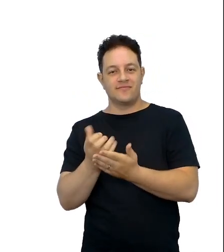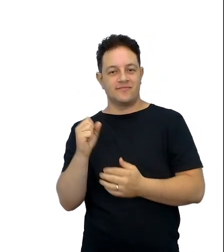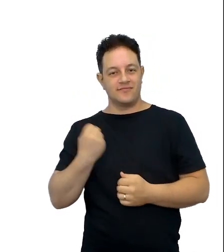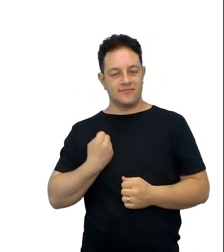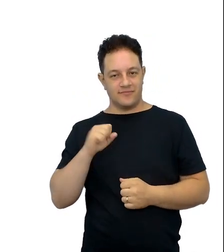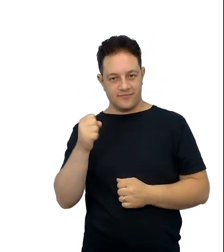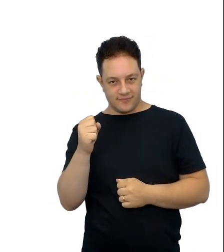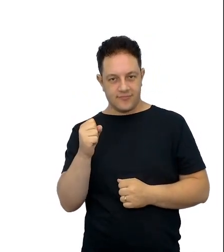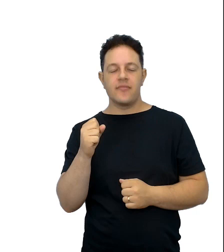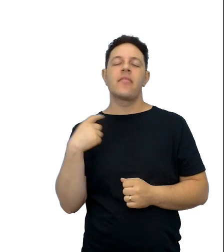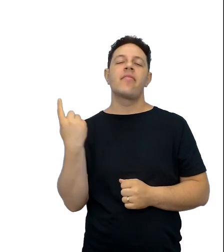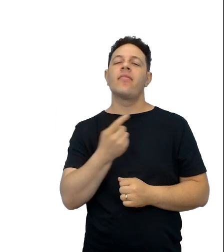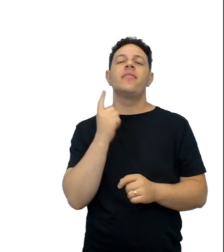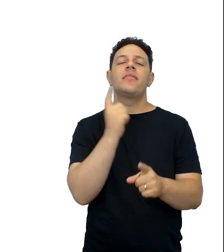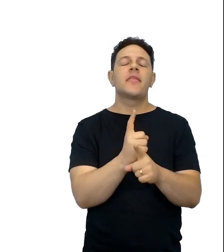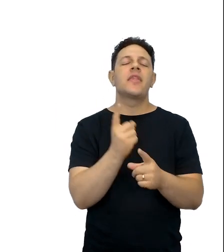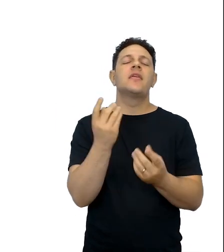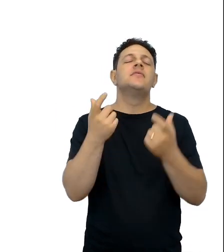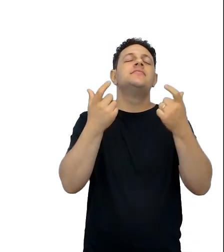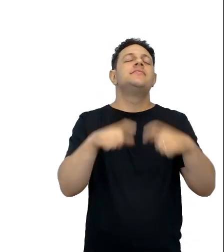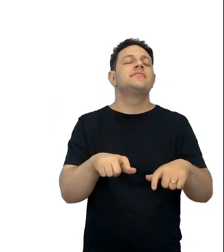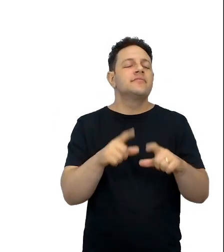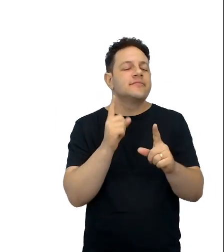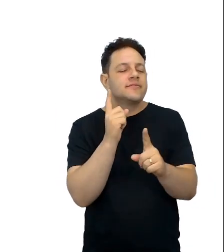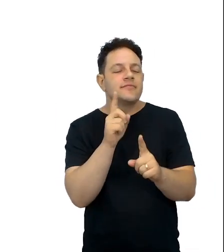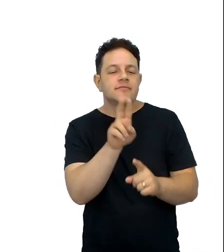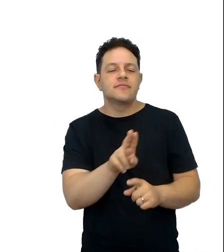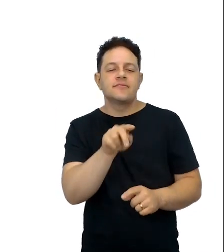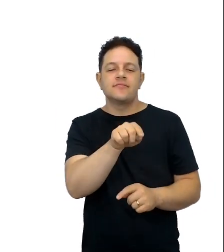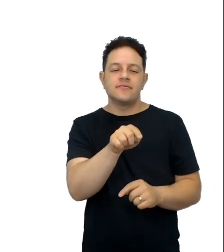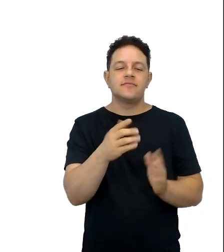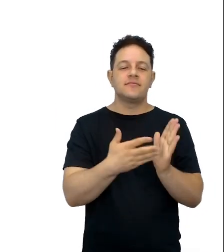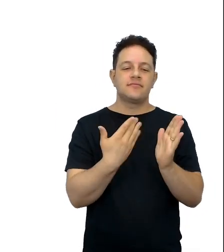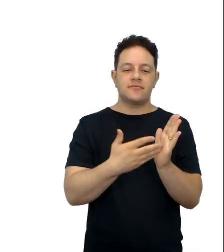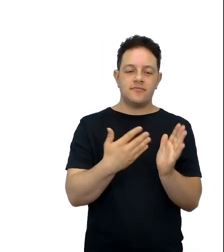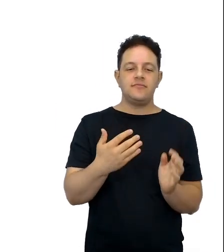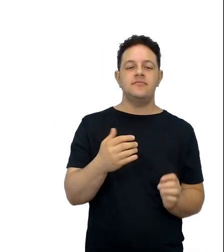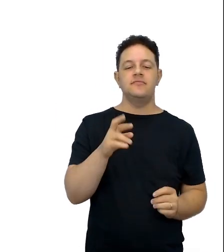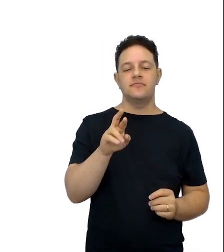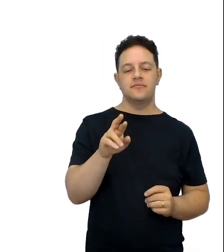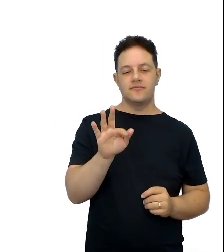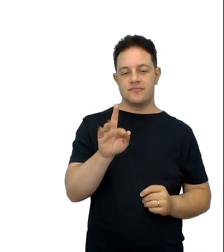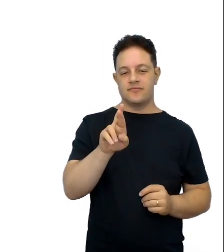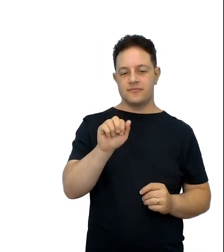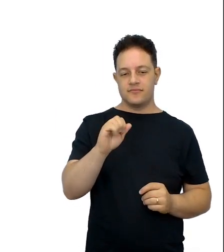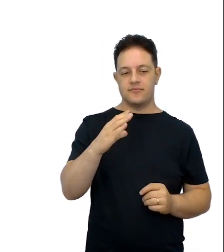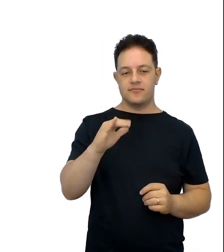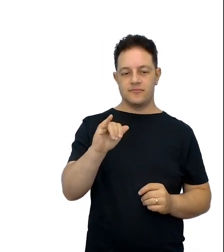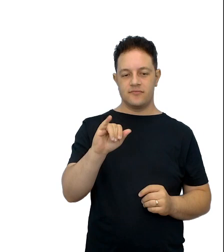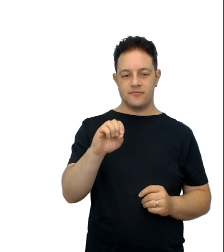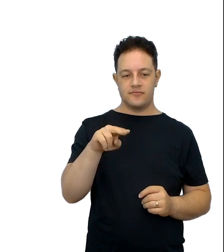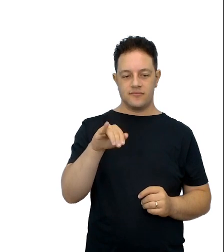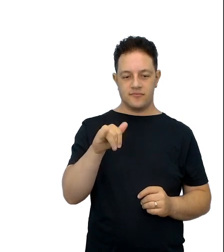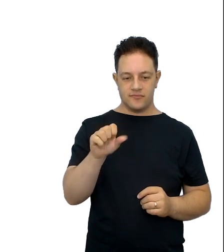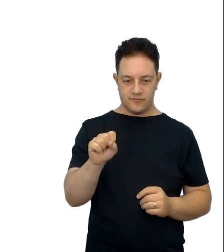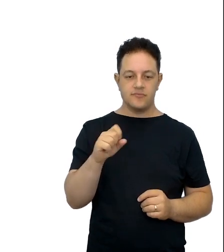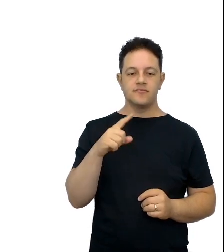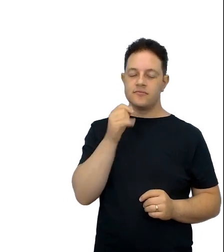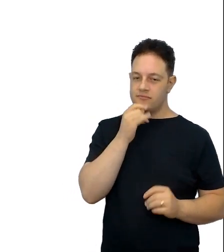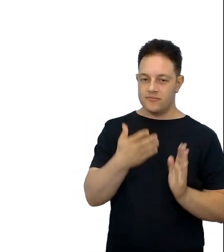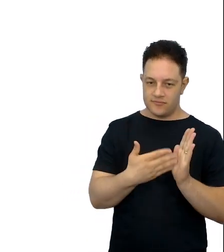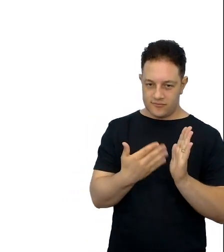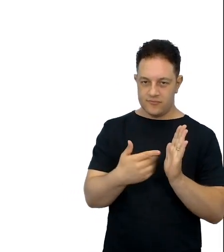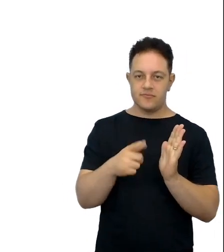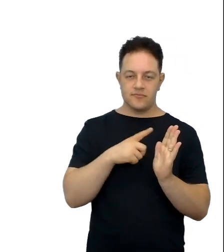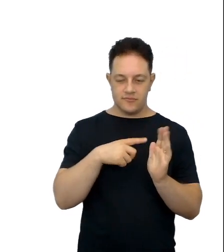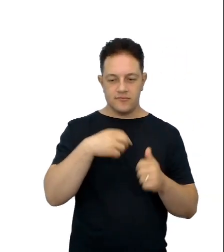usamos os números racionais. E se vocês estiverem folheando aí o caderno, vocês vão ver que hoje nós vamos discutir aqui,